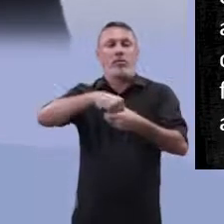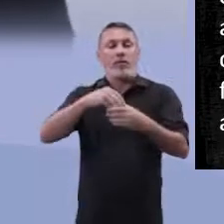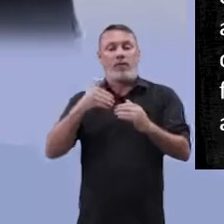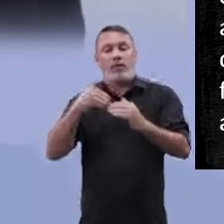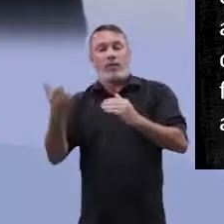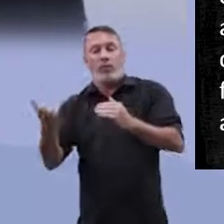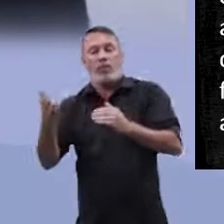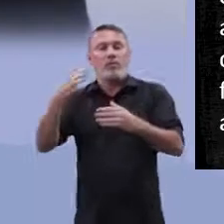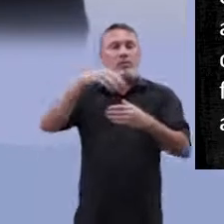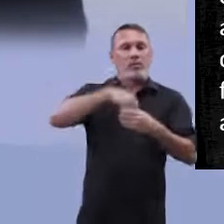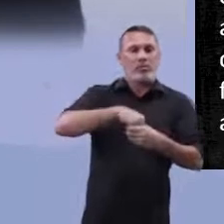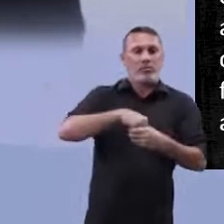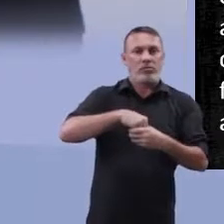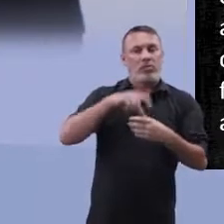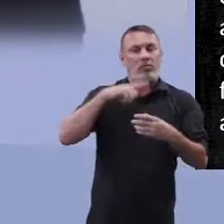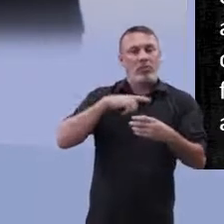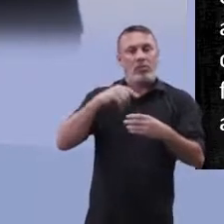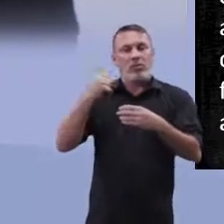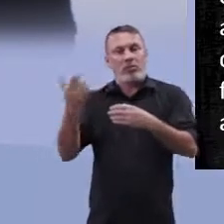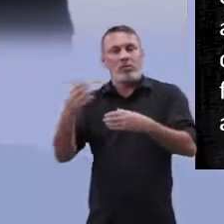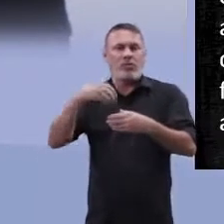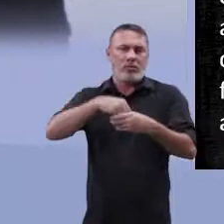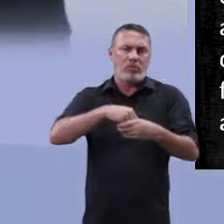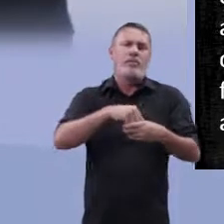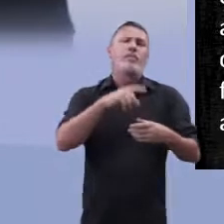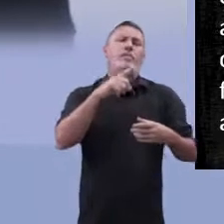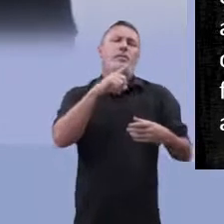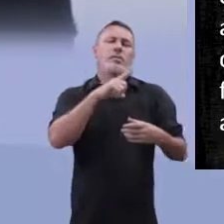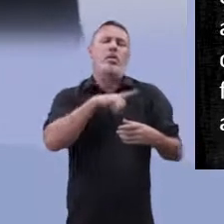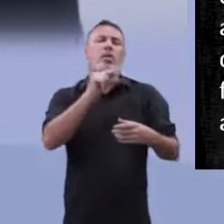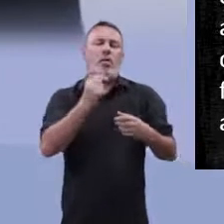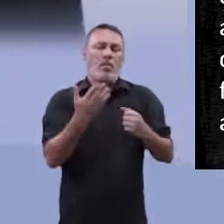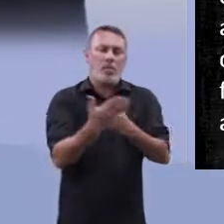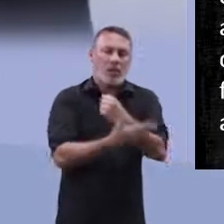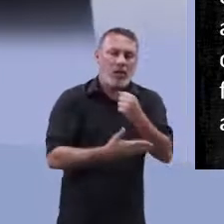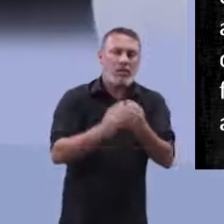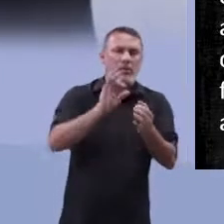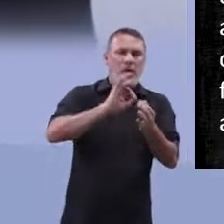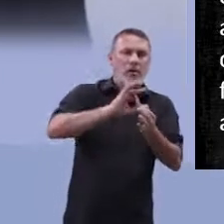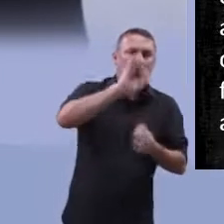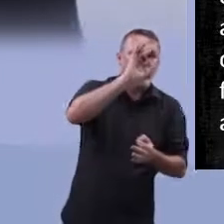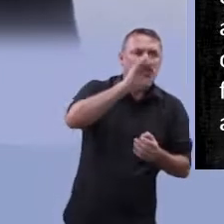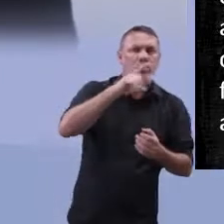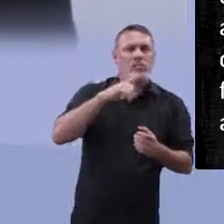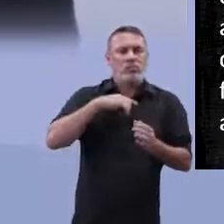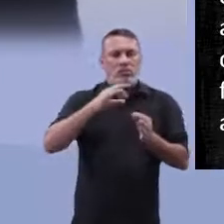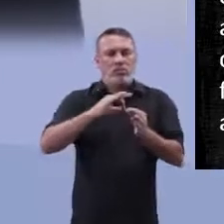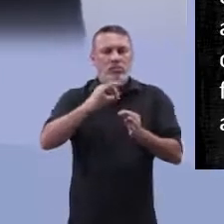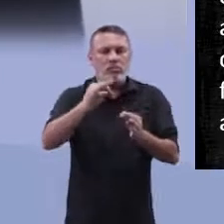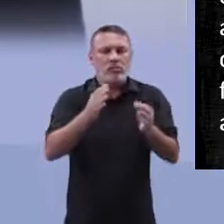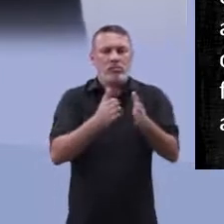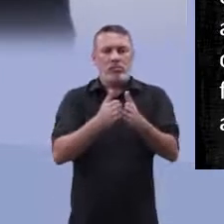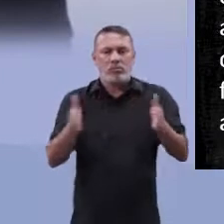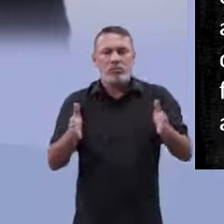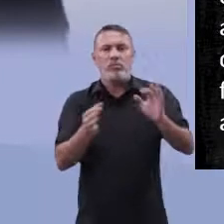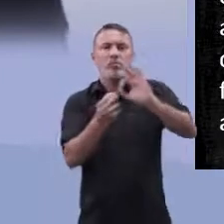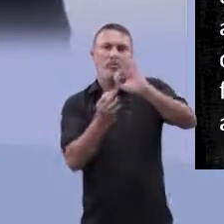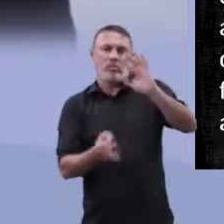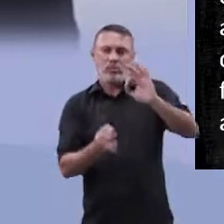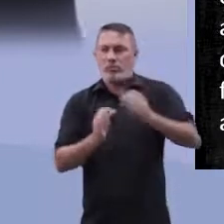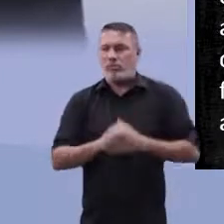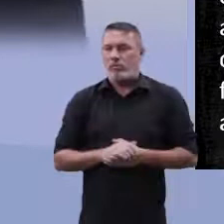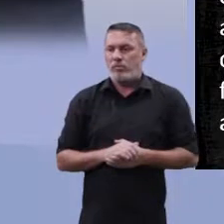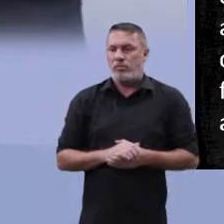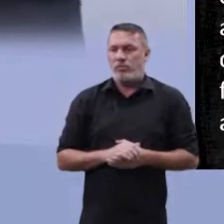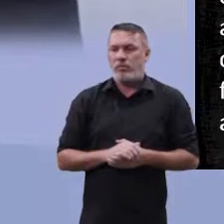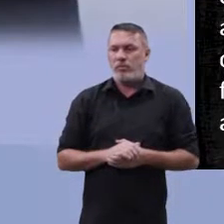círculo tem área do círculo, beleza? Nos volumes, você vai ter base vezes altura, comprimento vezes a largura vezes a